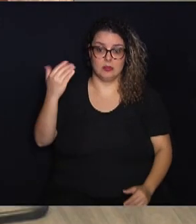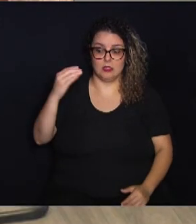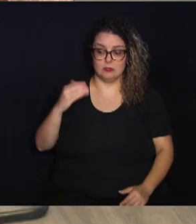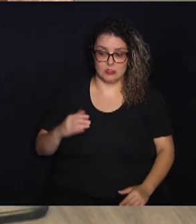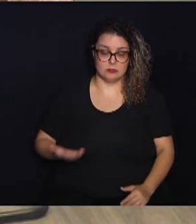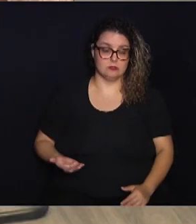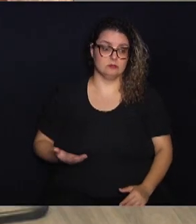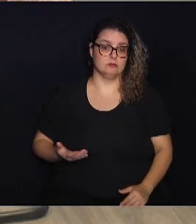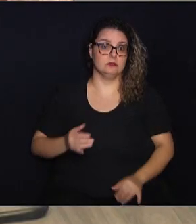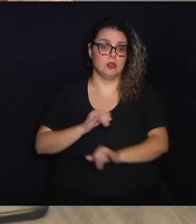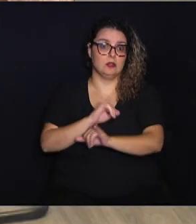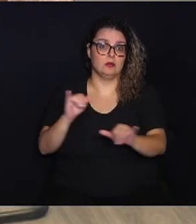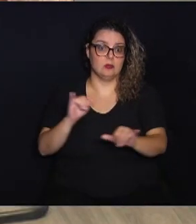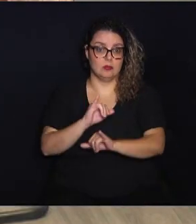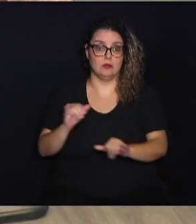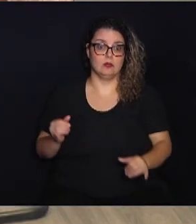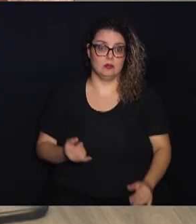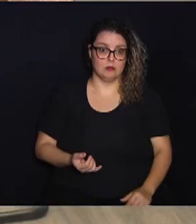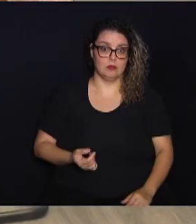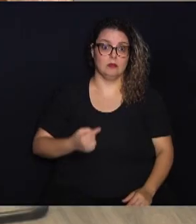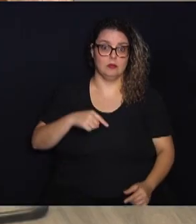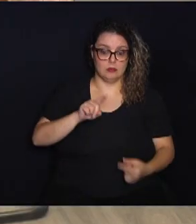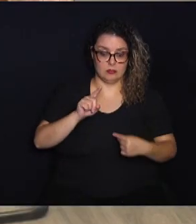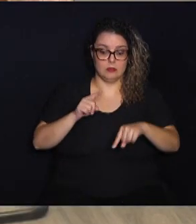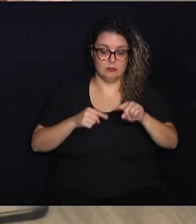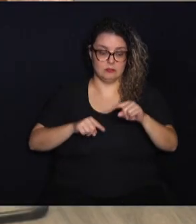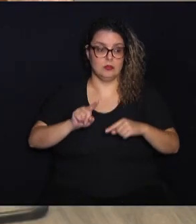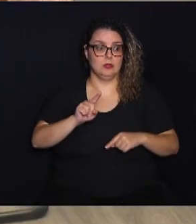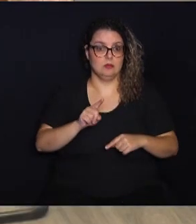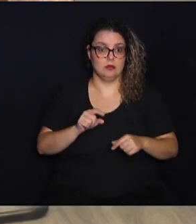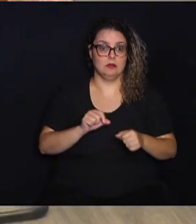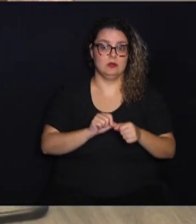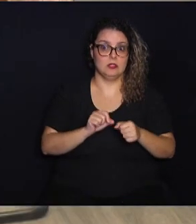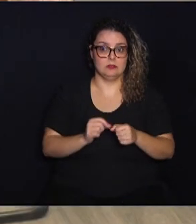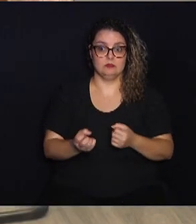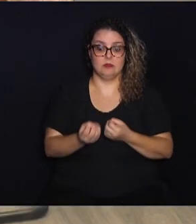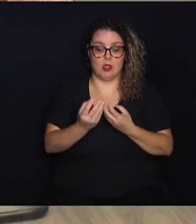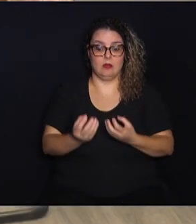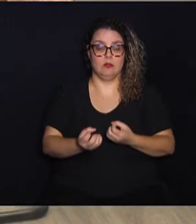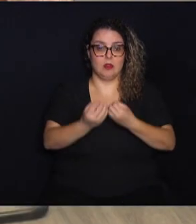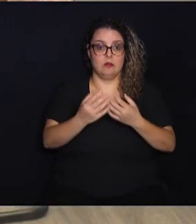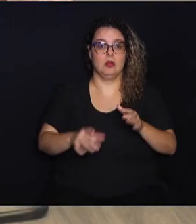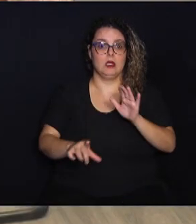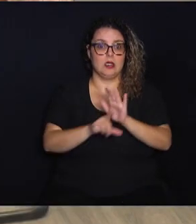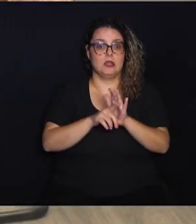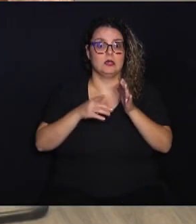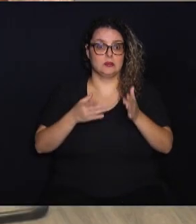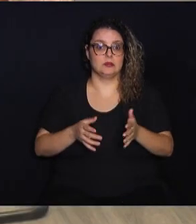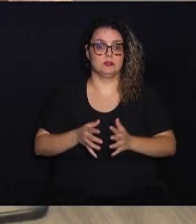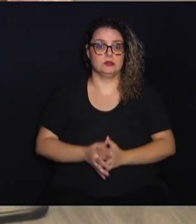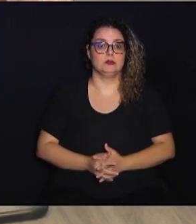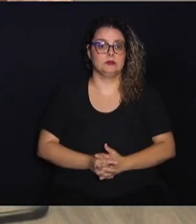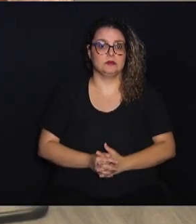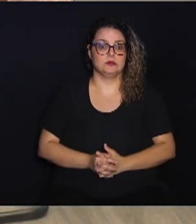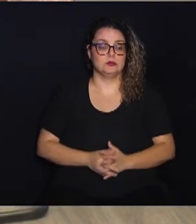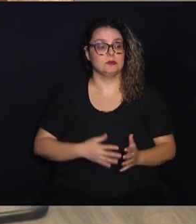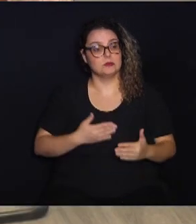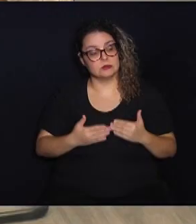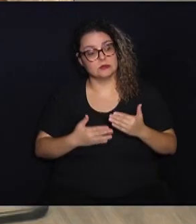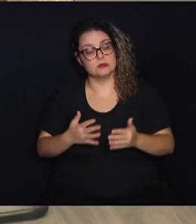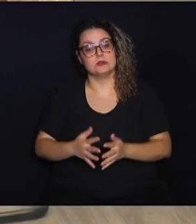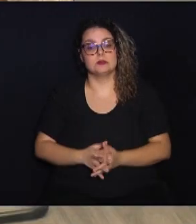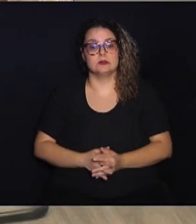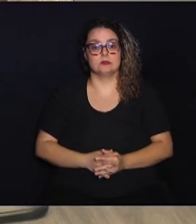Então, vai um arrasta para cima, vai levando a outro, né? Essa lei que está aí em trâmite,